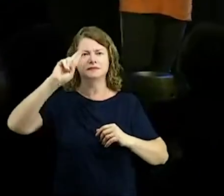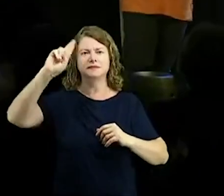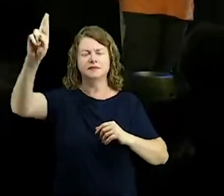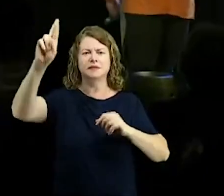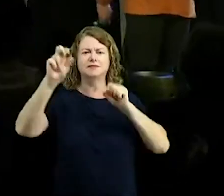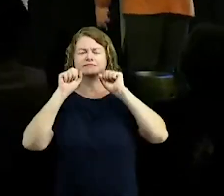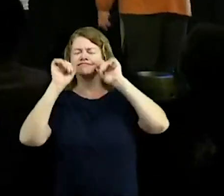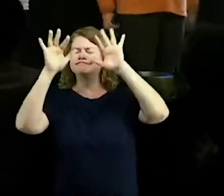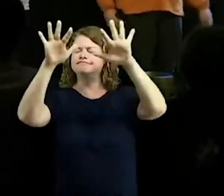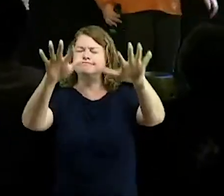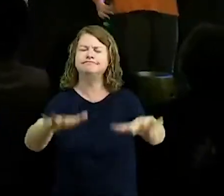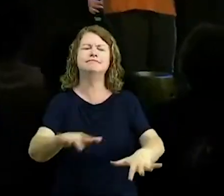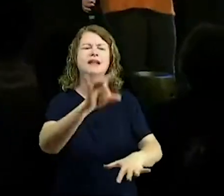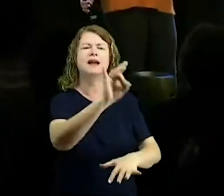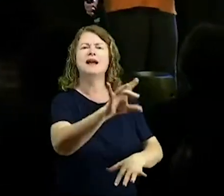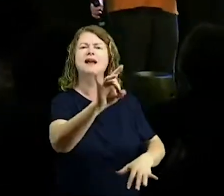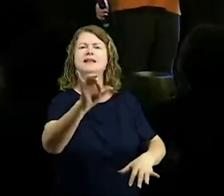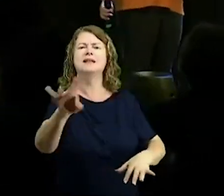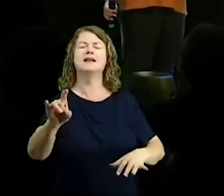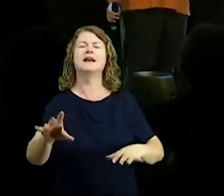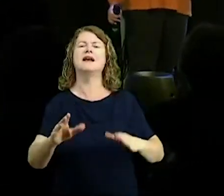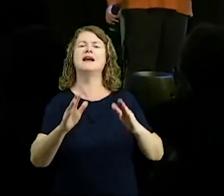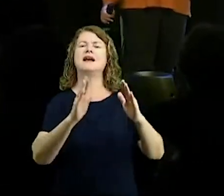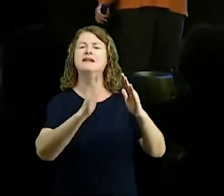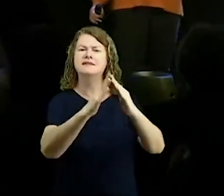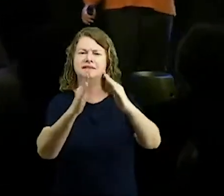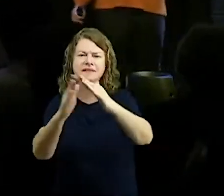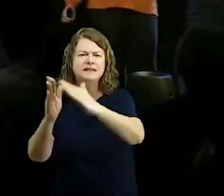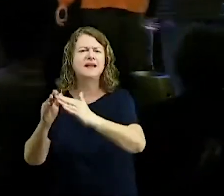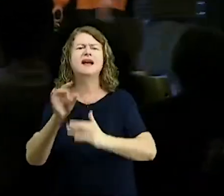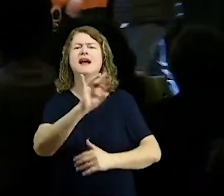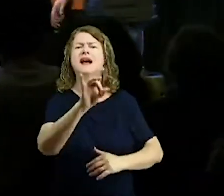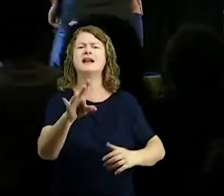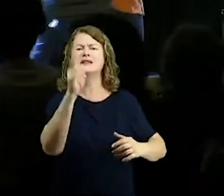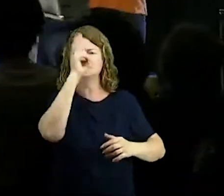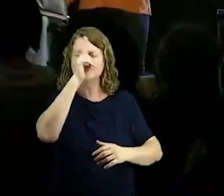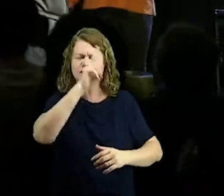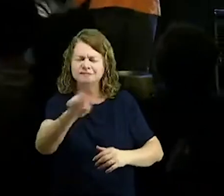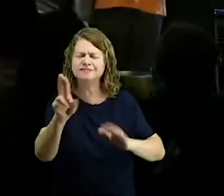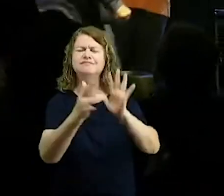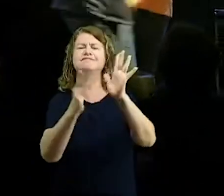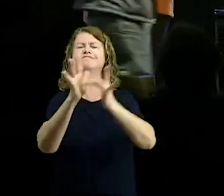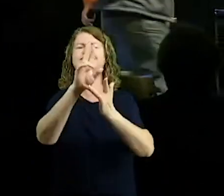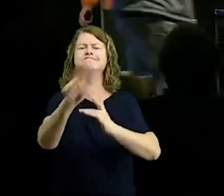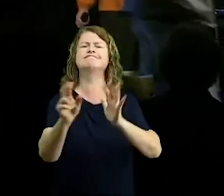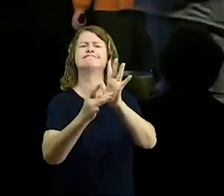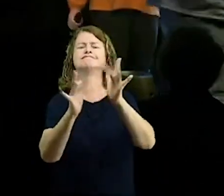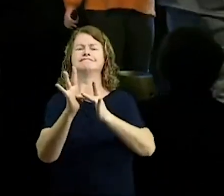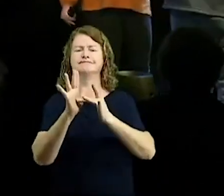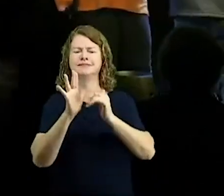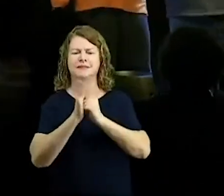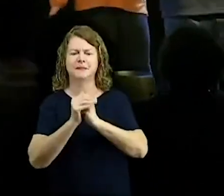vindo sobre cada casa e sobre cada história, em nome de Jesus, em nome de Jesus. Amém.